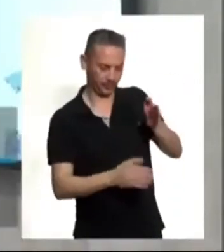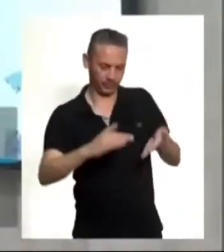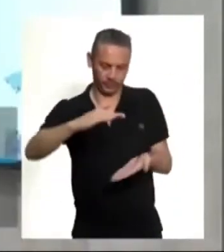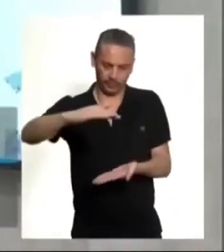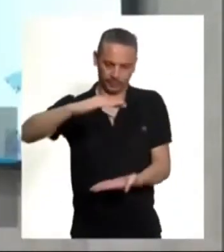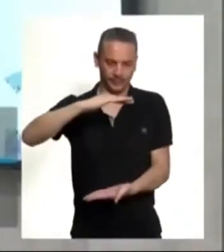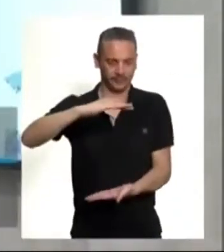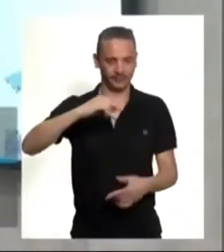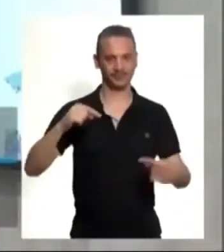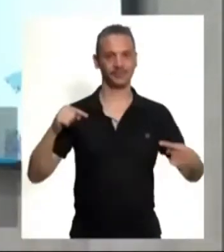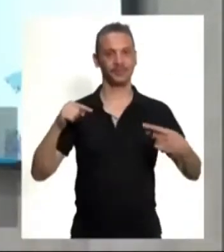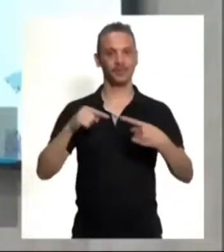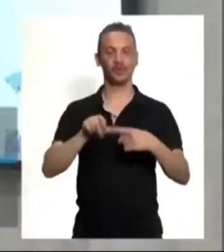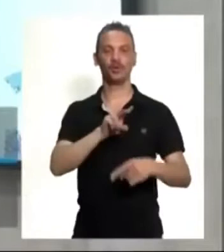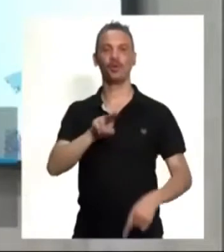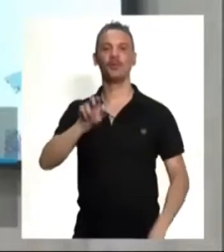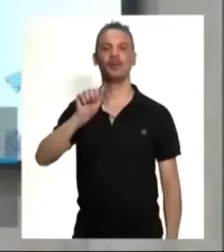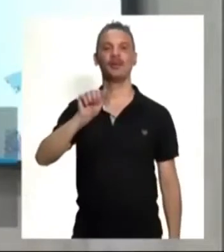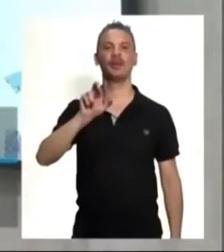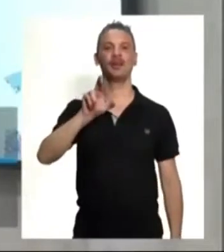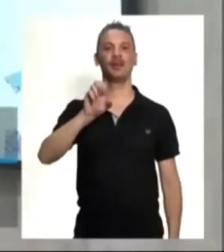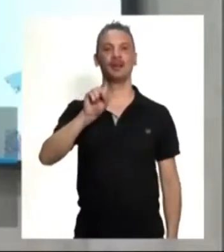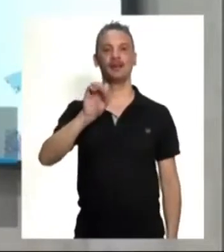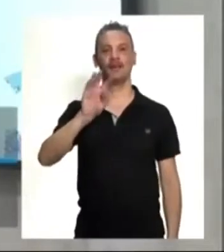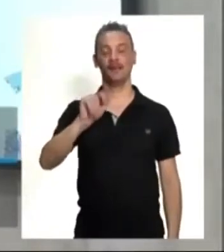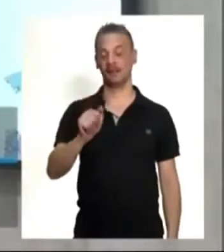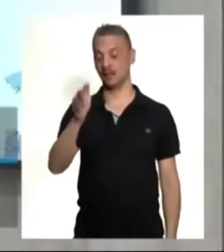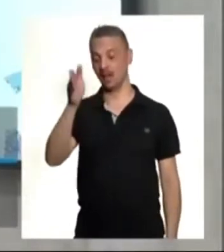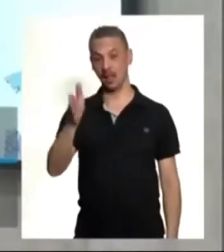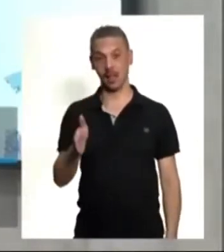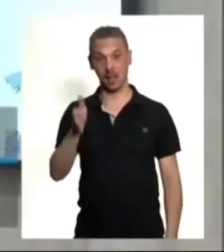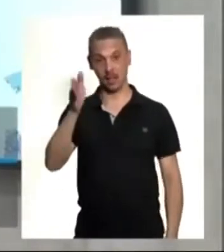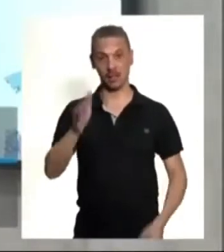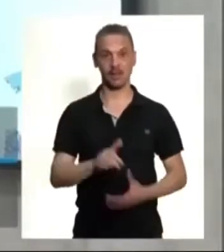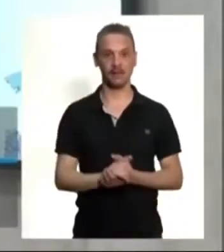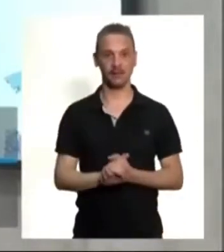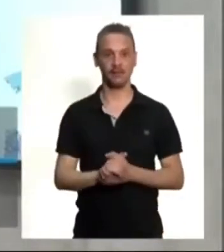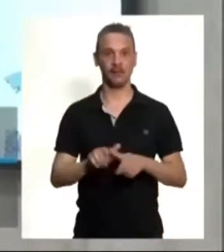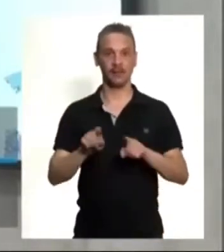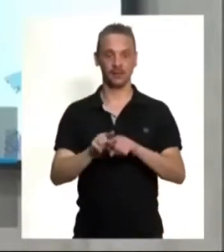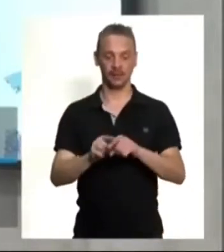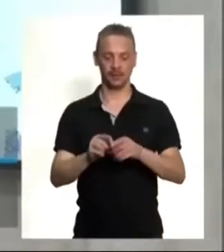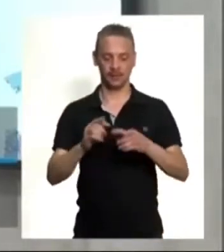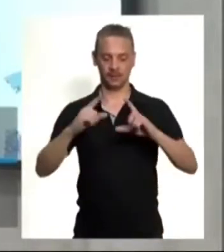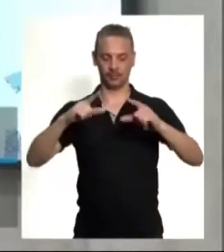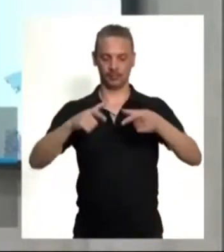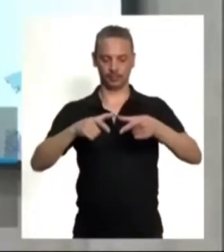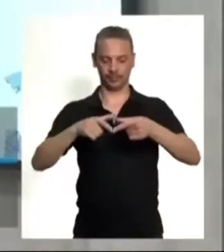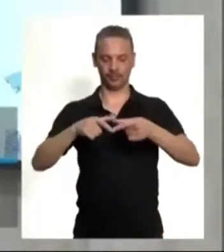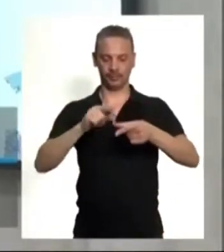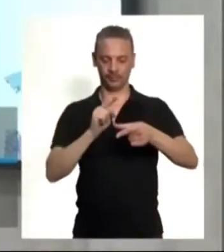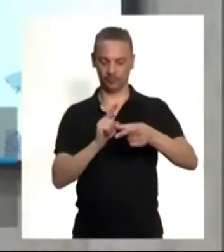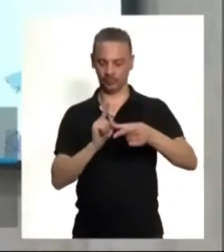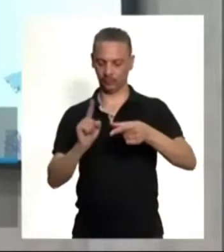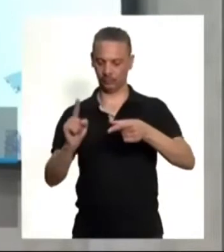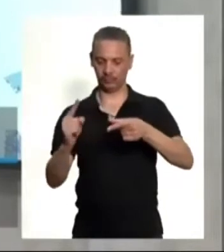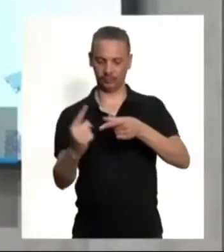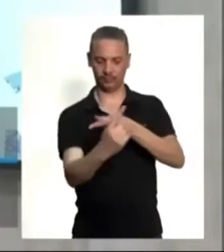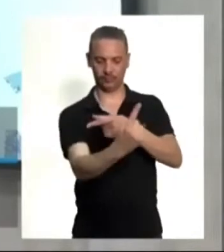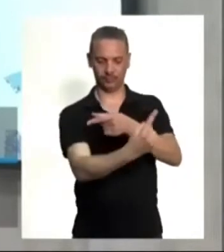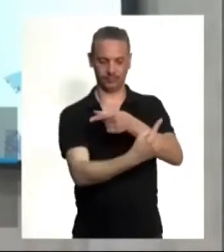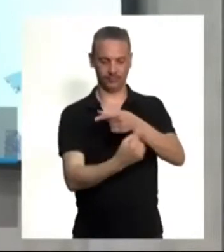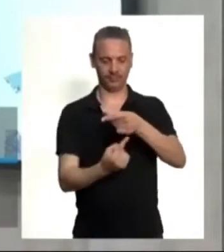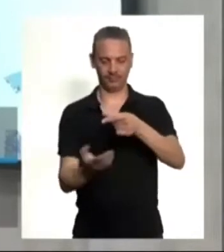tampa, são chamadas de arestas laterais. Ao redor das faces, ou melhor, ao redor